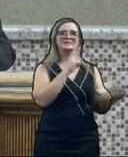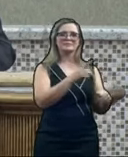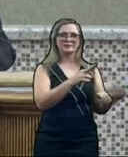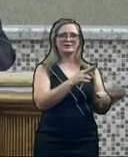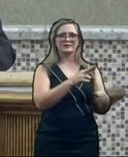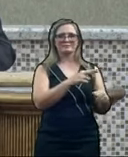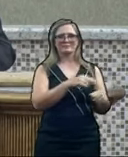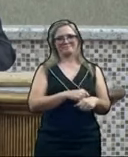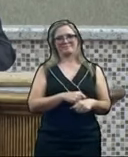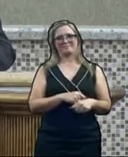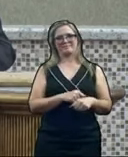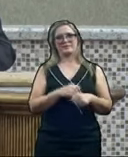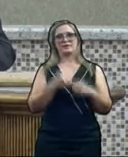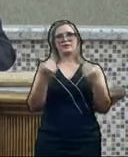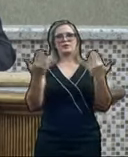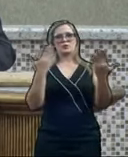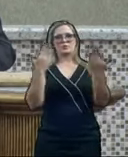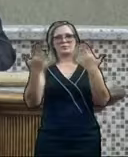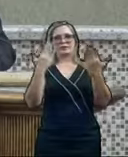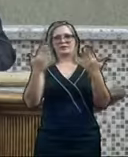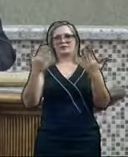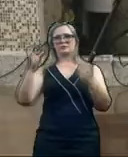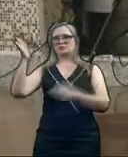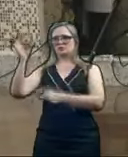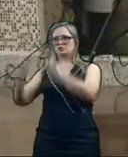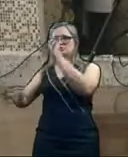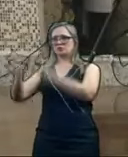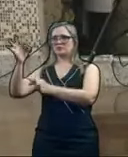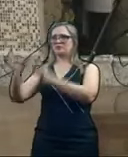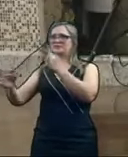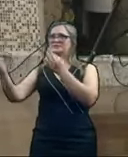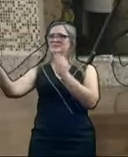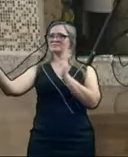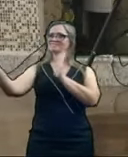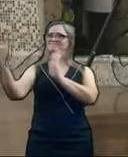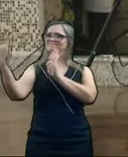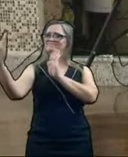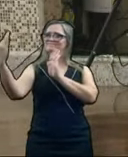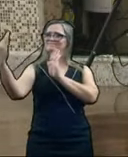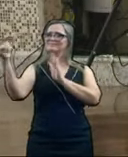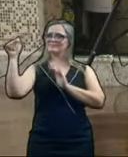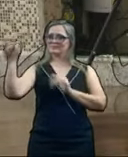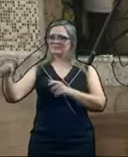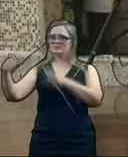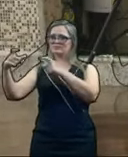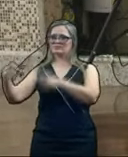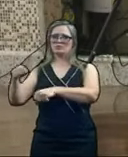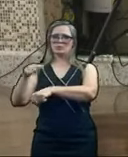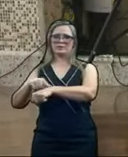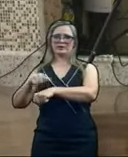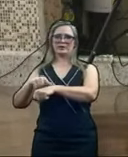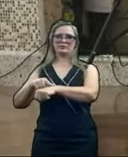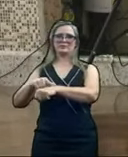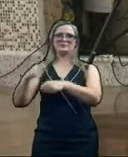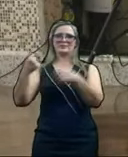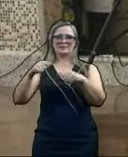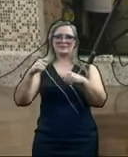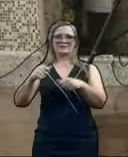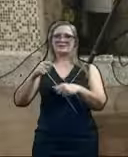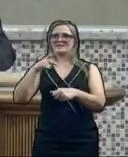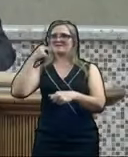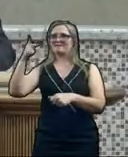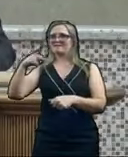curva ah e tem coisa que difícil de ouvir mas é o cara é a ficha